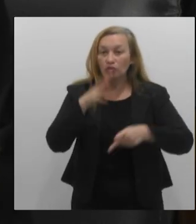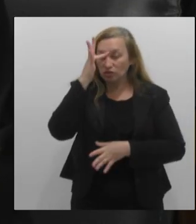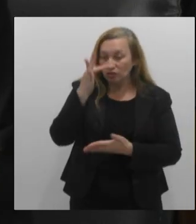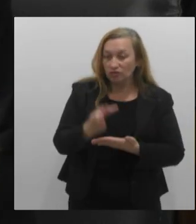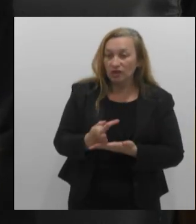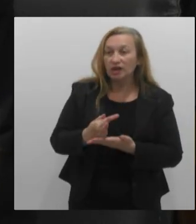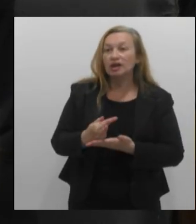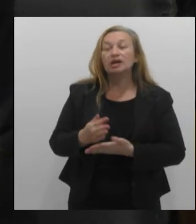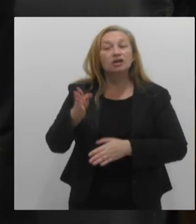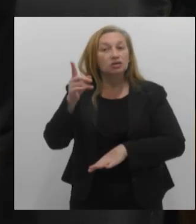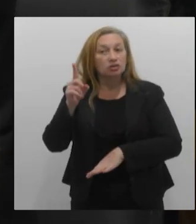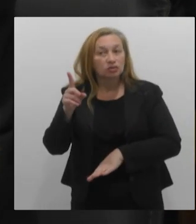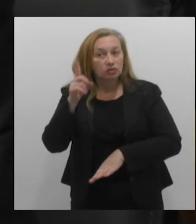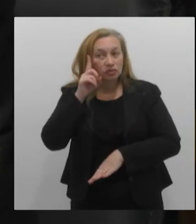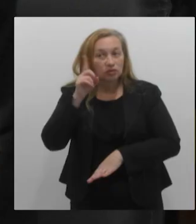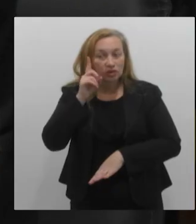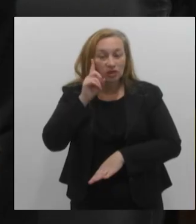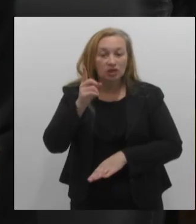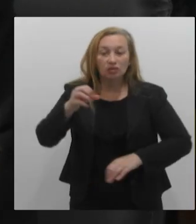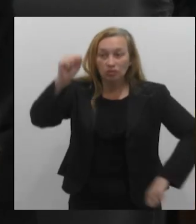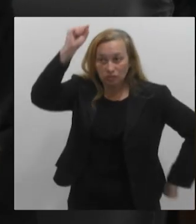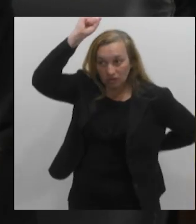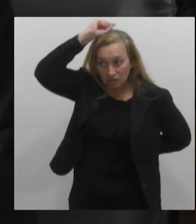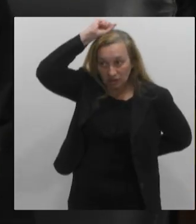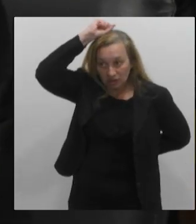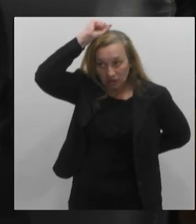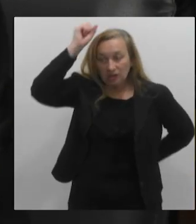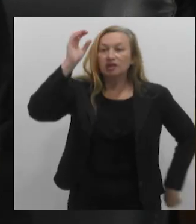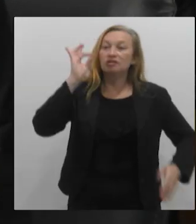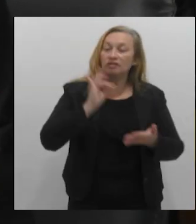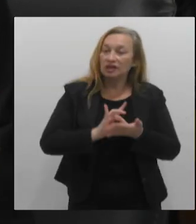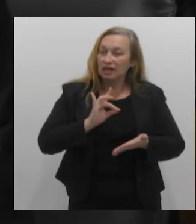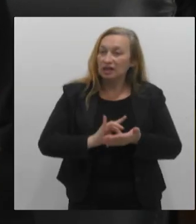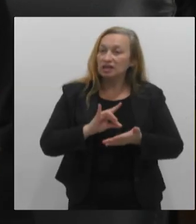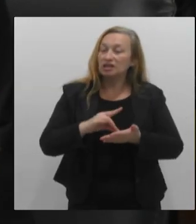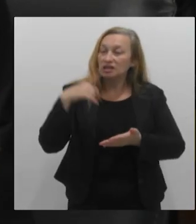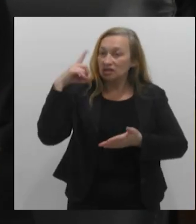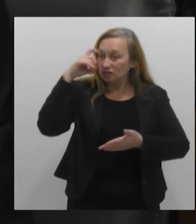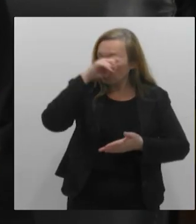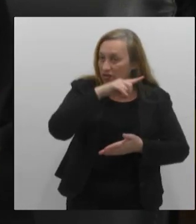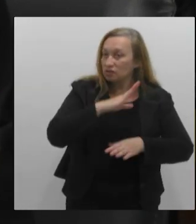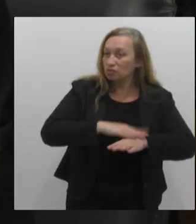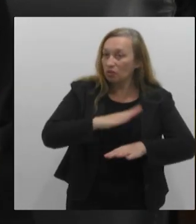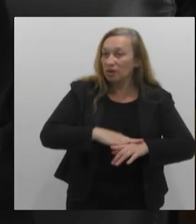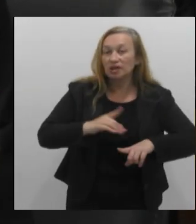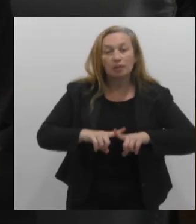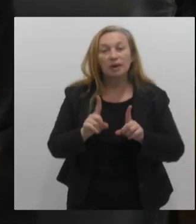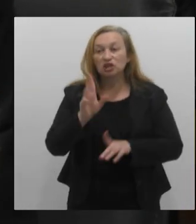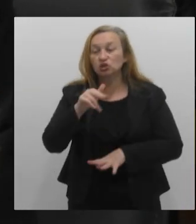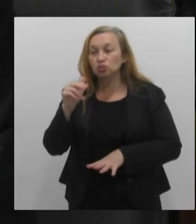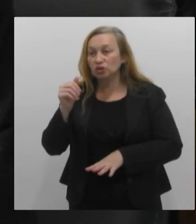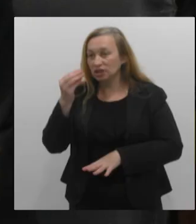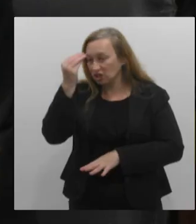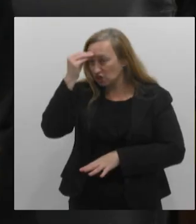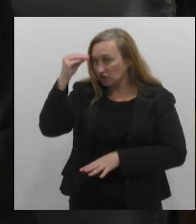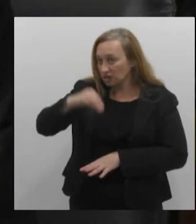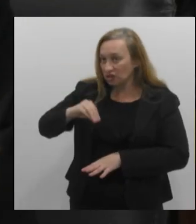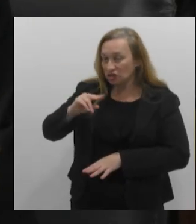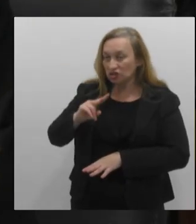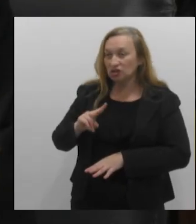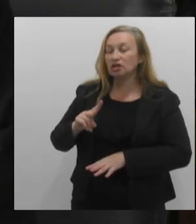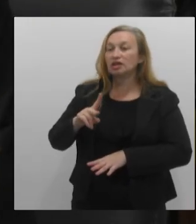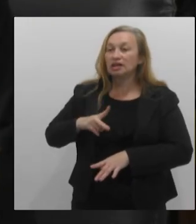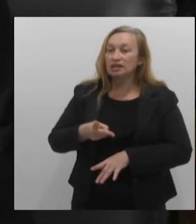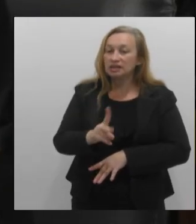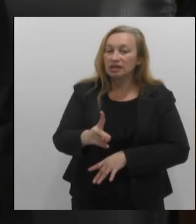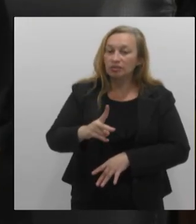cada dia, como seu padroeiro, enfrenta, é bem verdade, muitas flechas, mas que nunca deixa esmorecer a sua fortaleza na